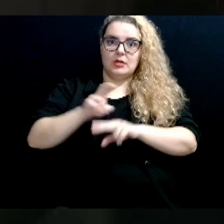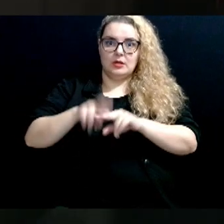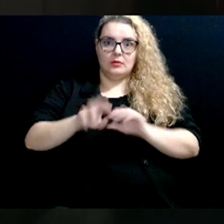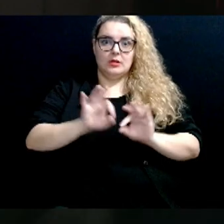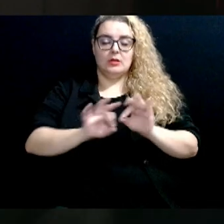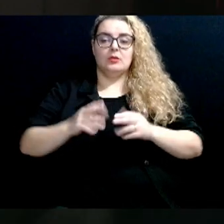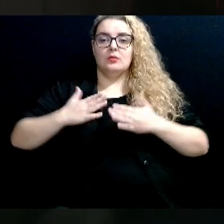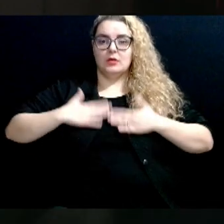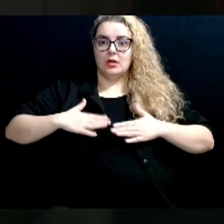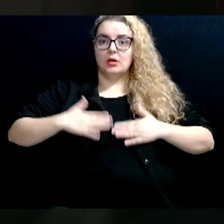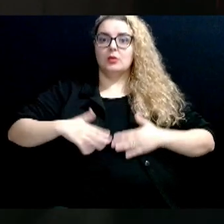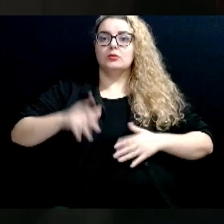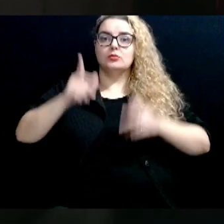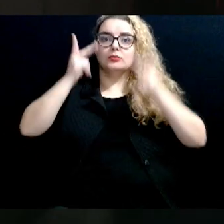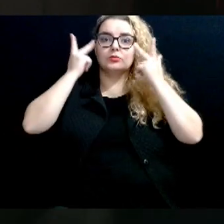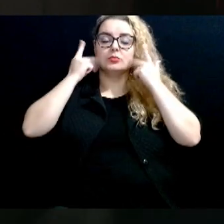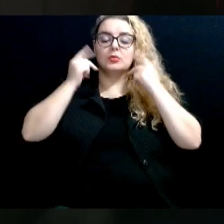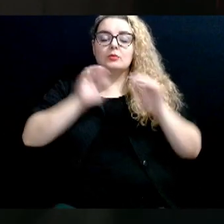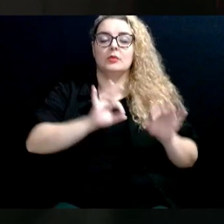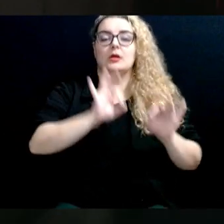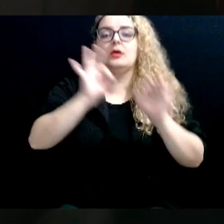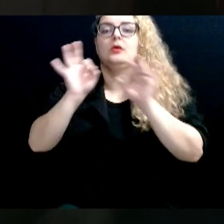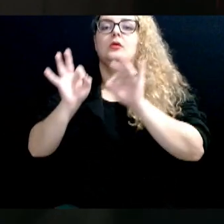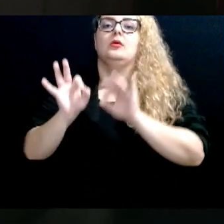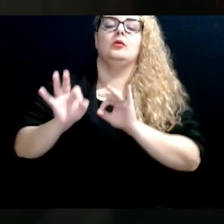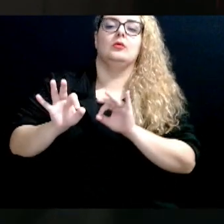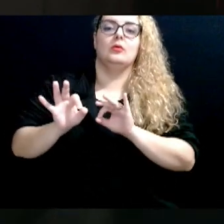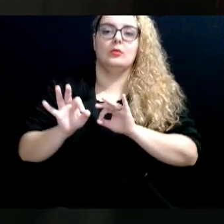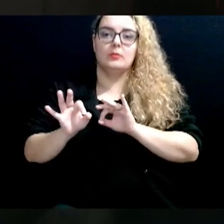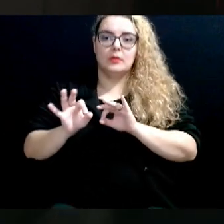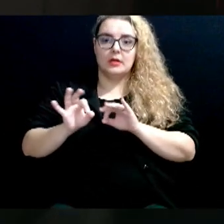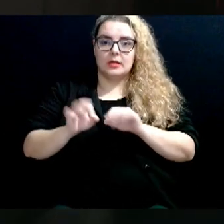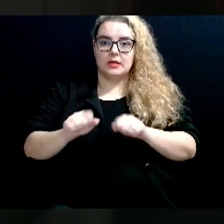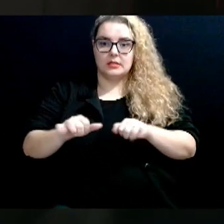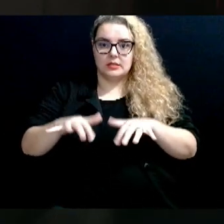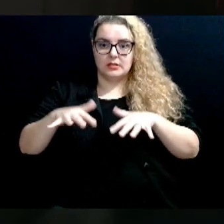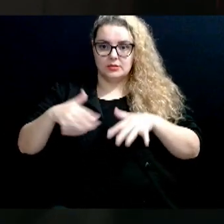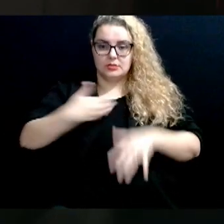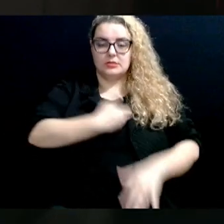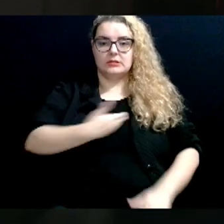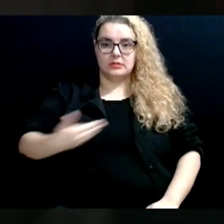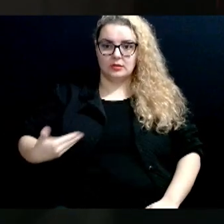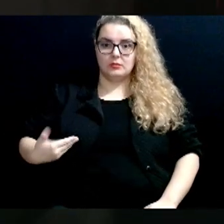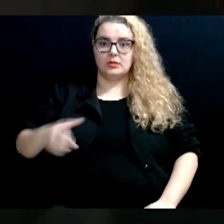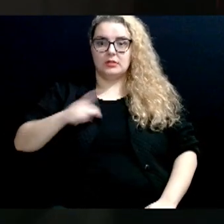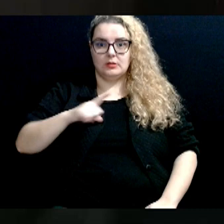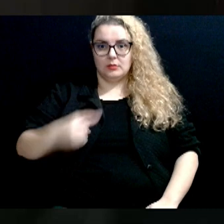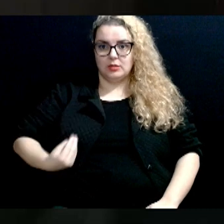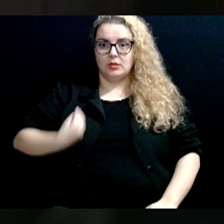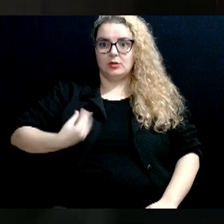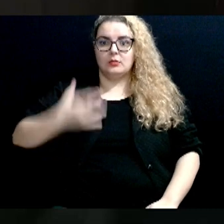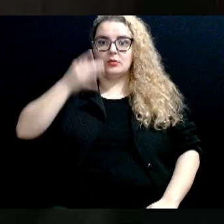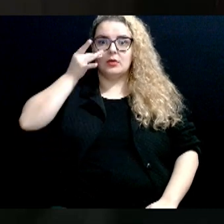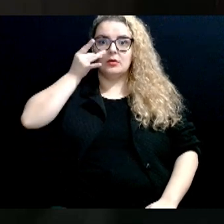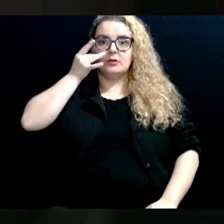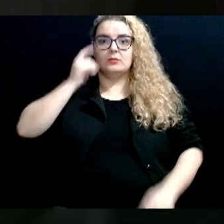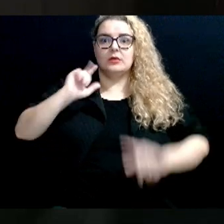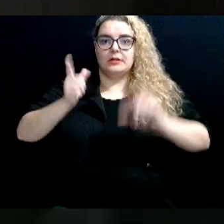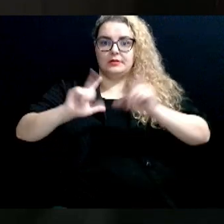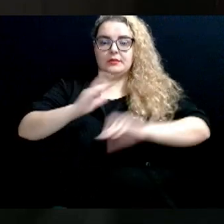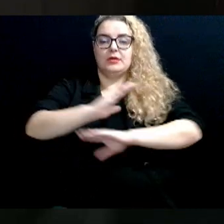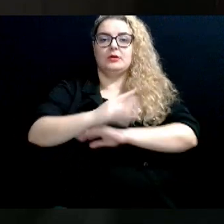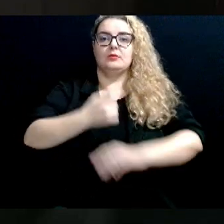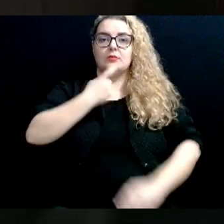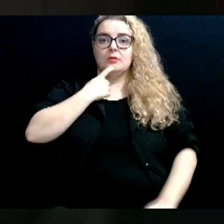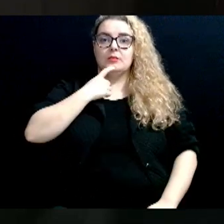poder acompanhar essa audiência pública. Nós também teremos a transmissão ao vivo aqui pela TV Câmara Campinas, pelo YouTube da TV